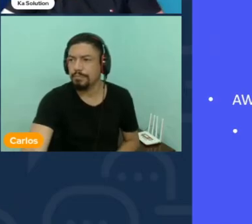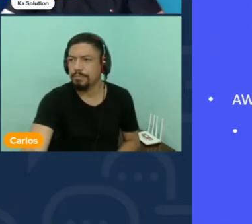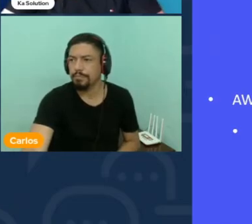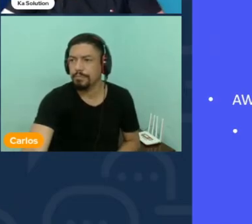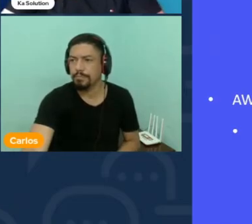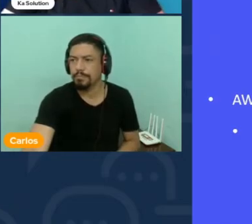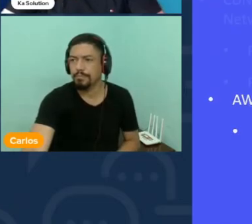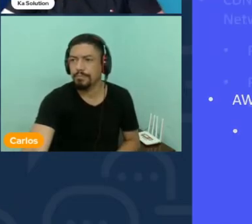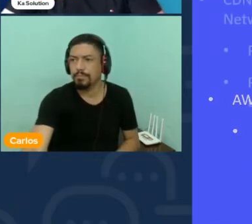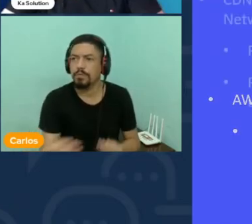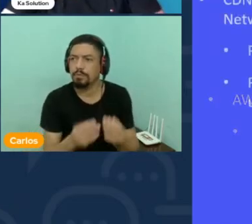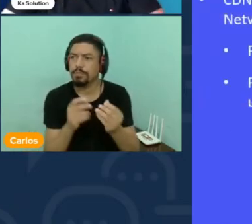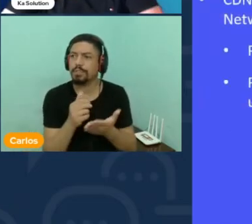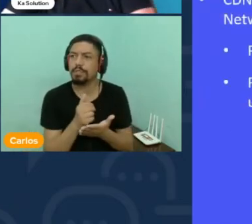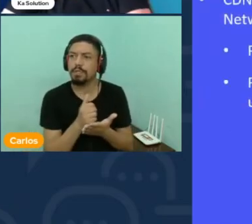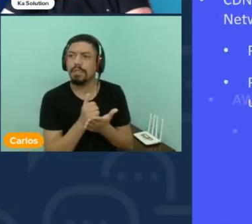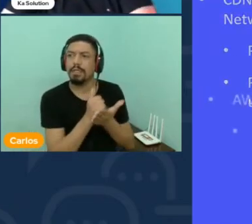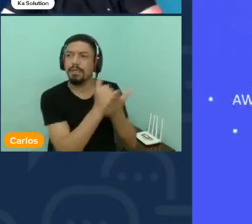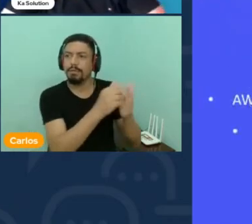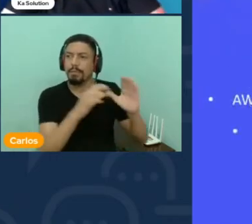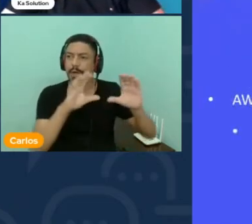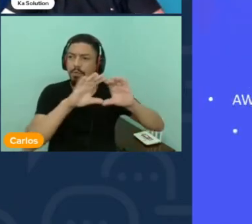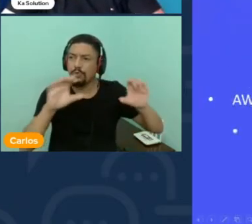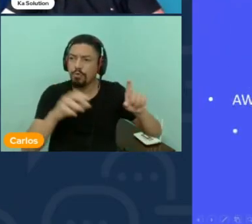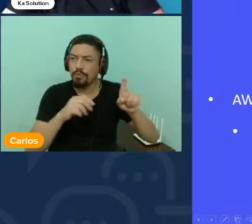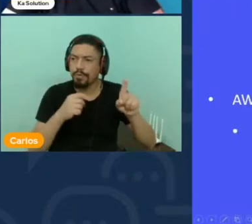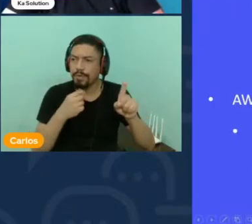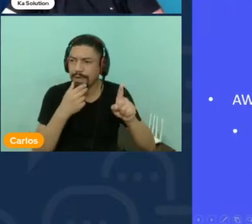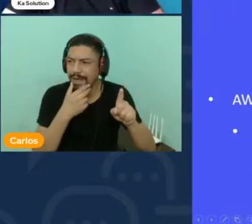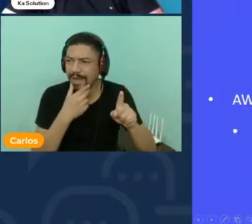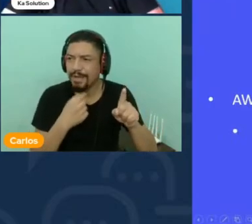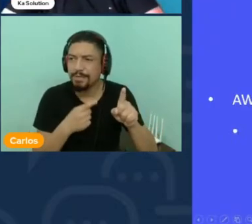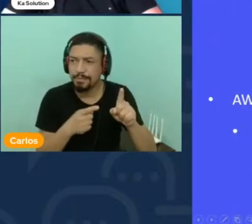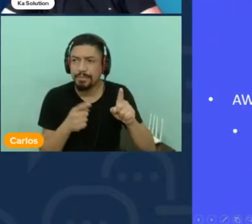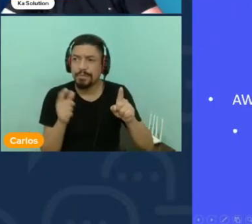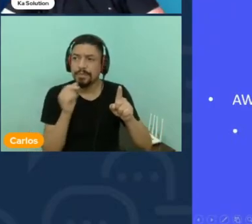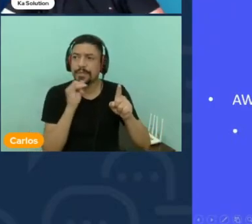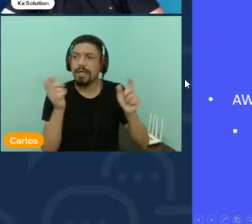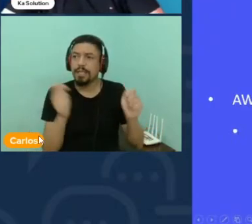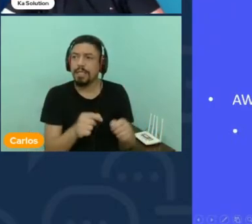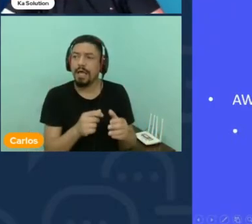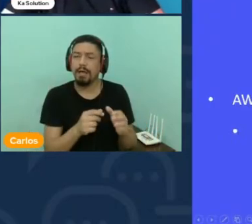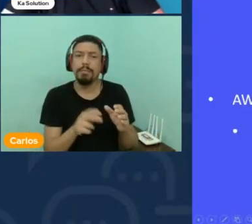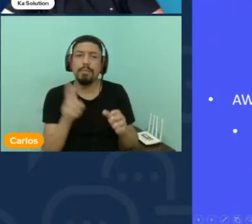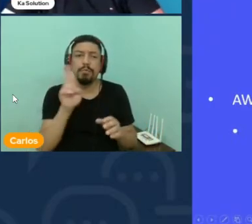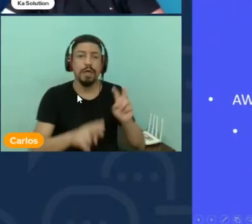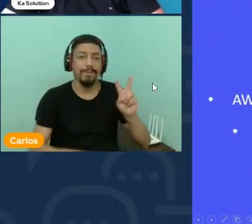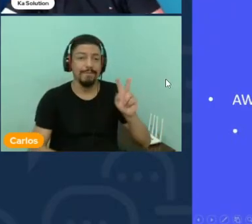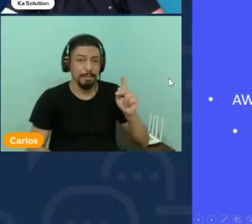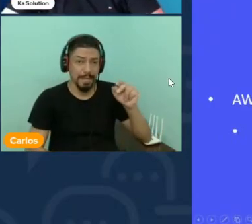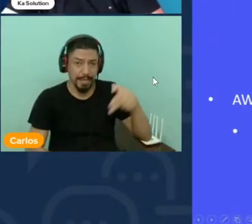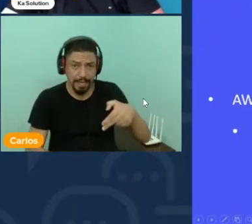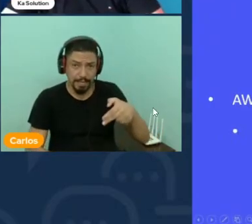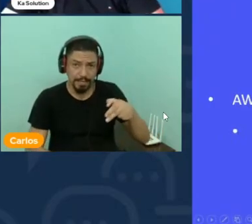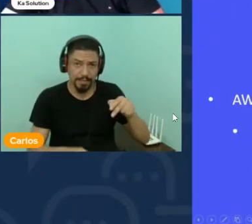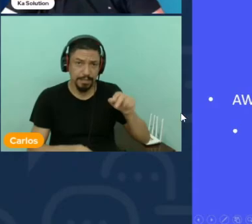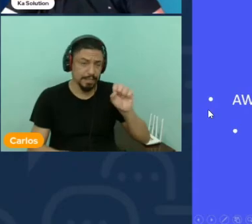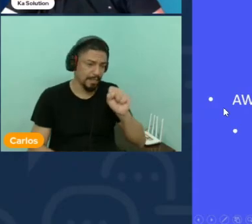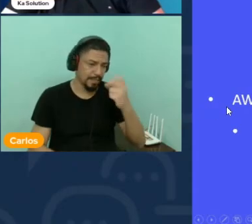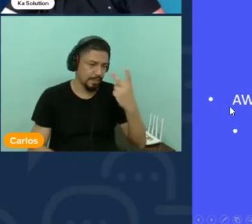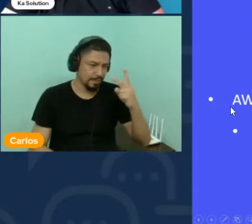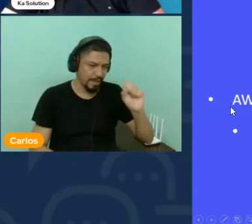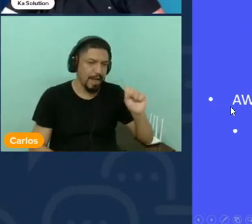usar dois recursos. Eu posso, por exemplo, usar uma VPN, site to